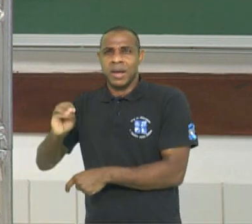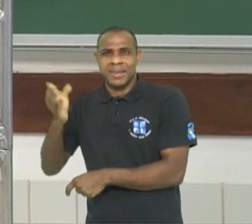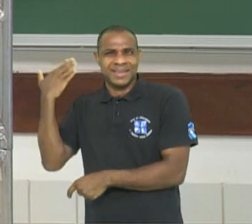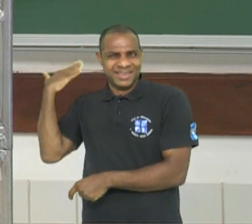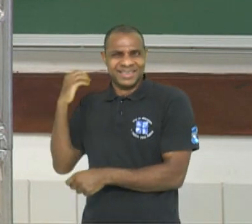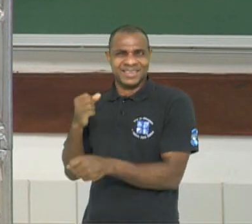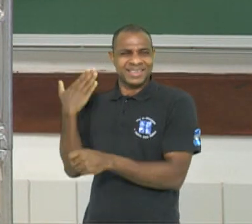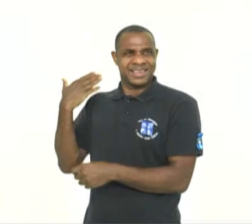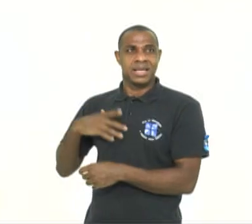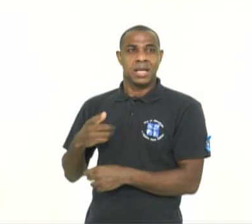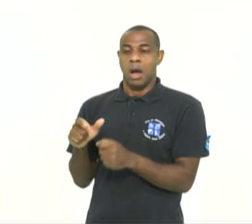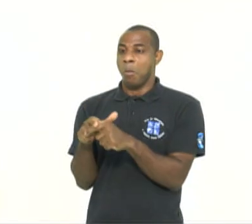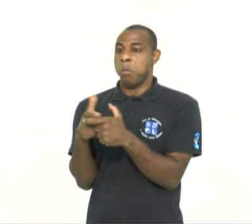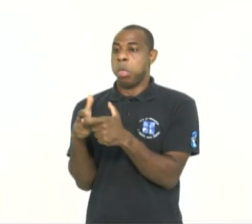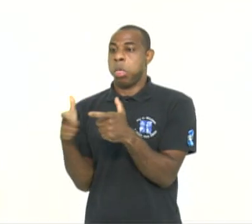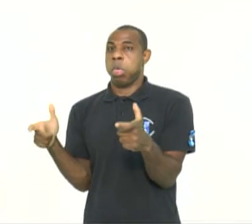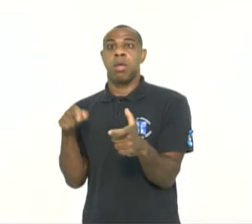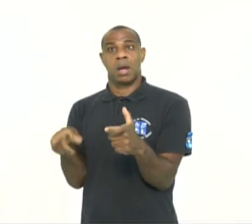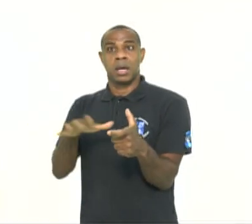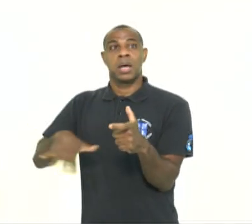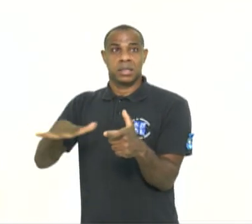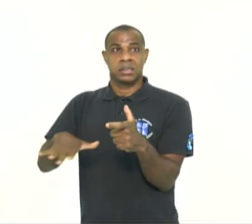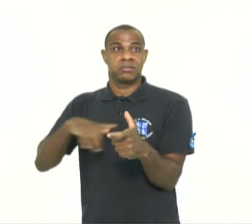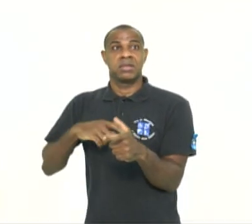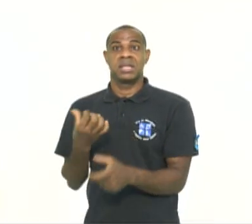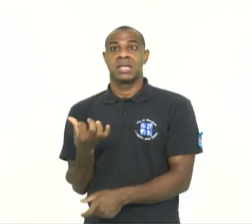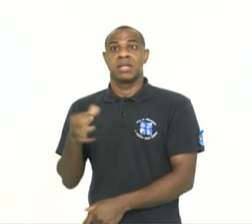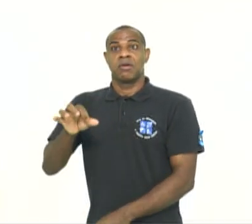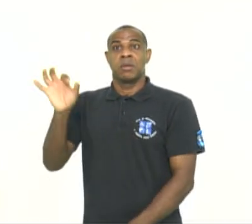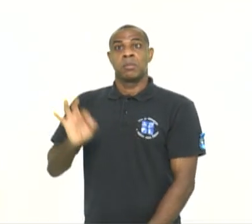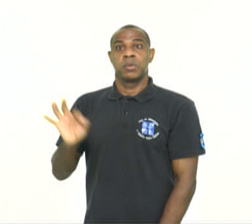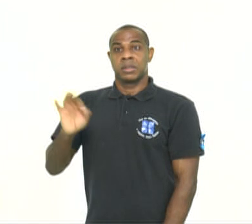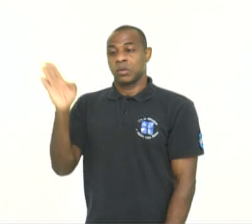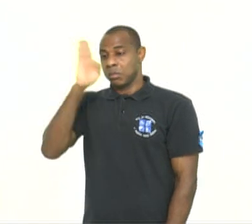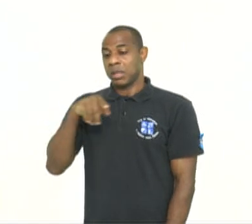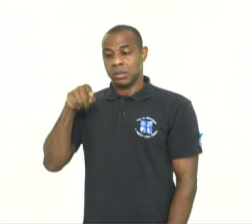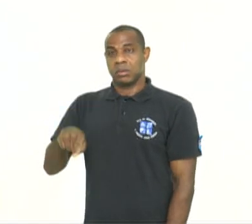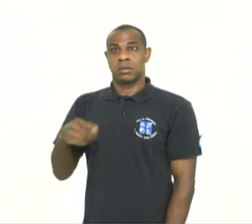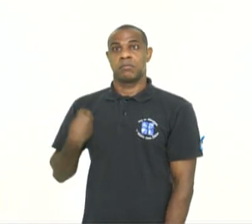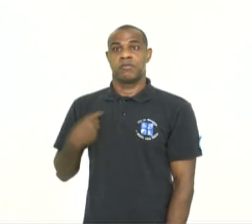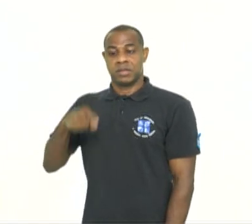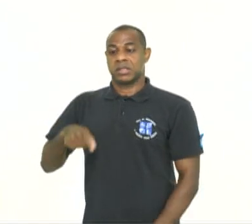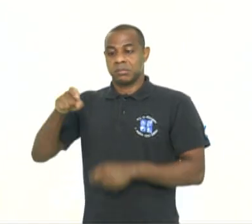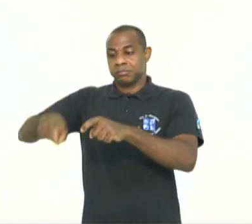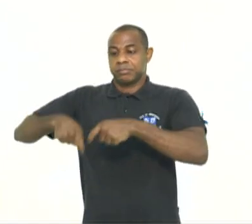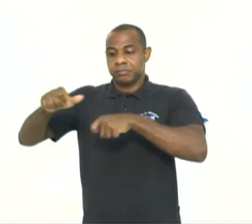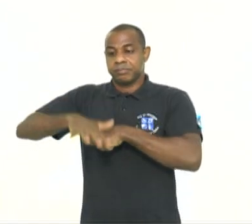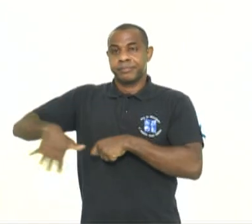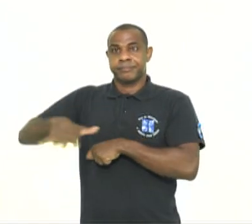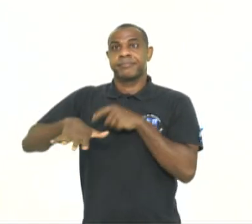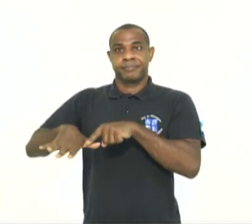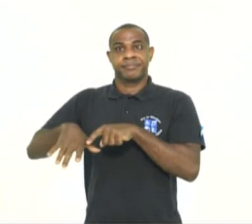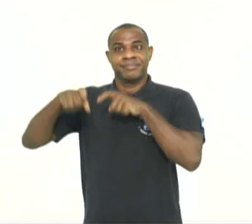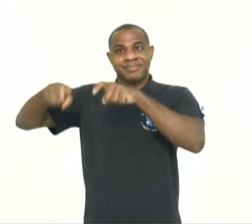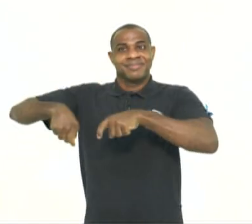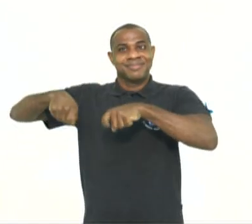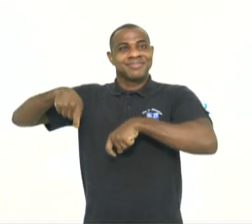Nós tínhamos cerca de 69% dos habitantes do Brasil naquela época vivendo em espaços rurais